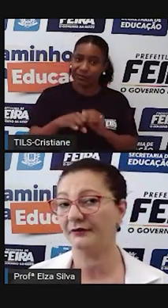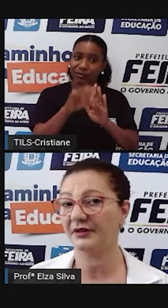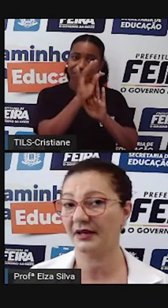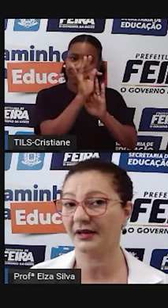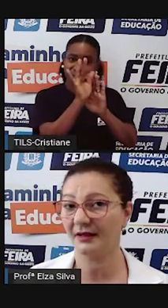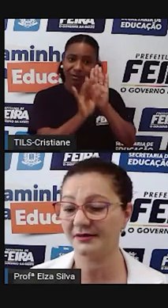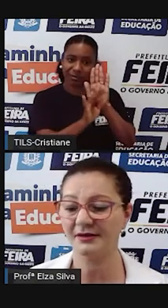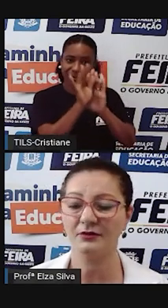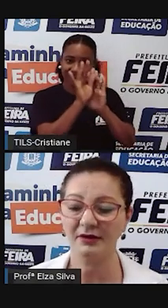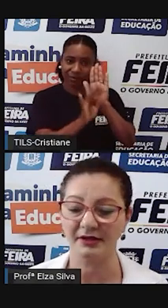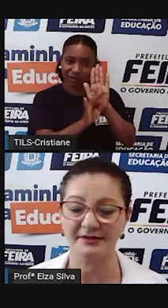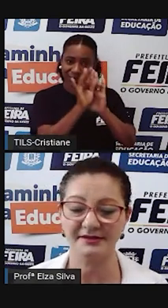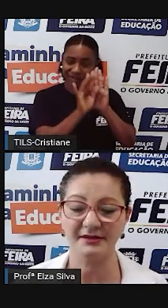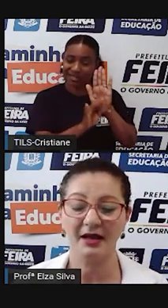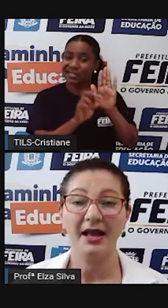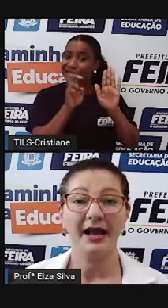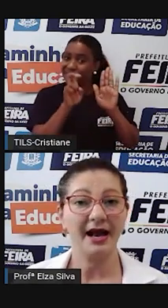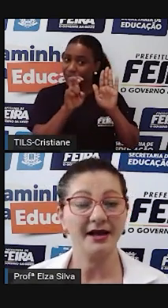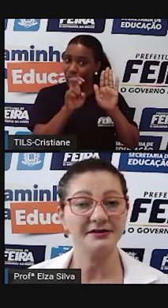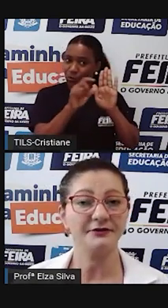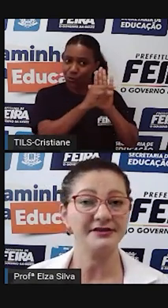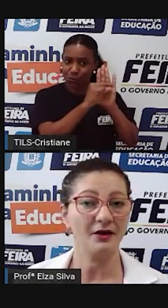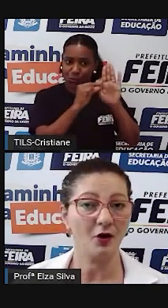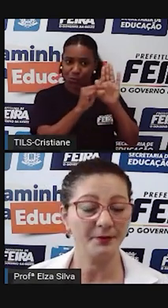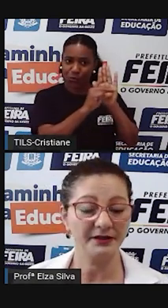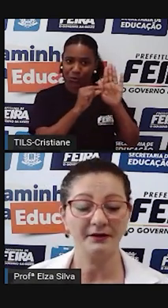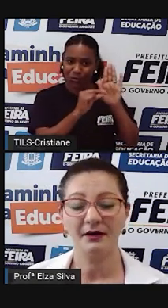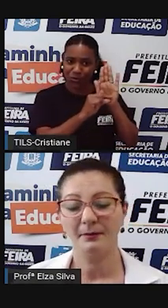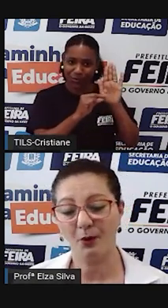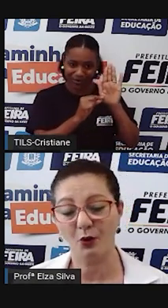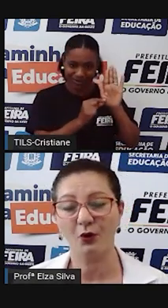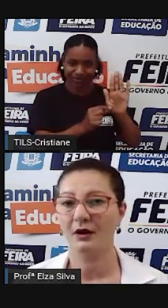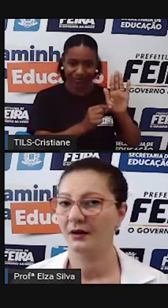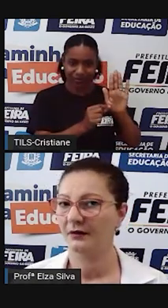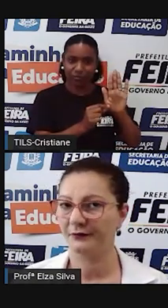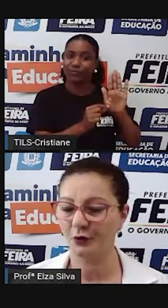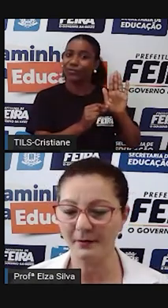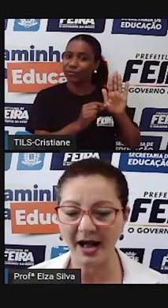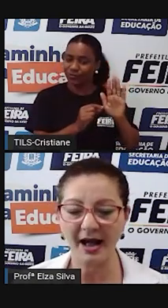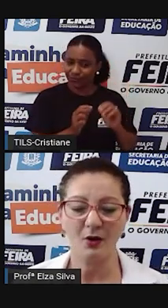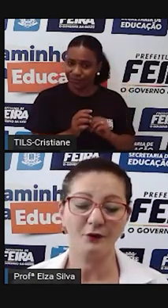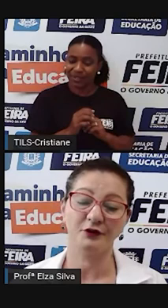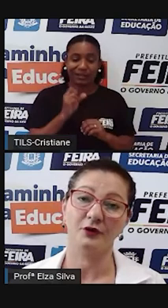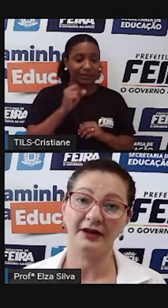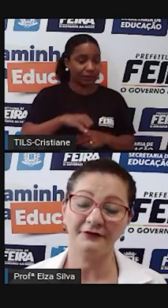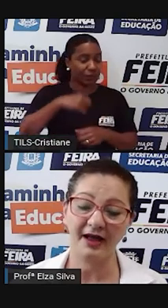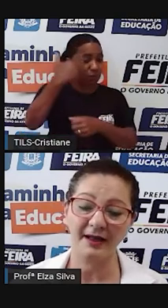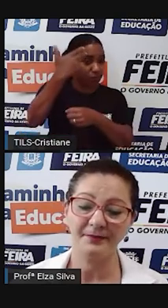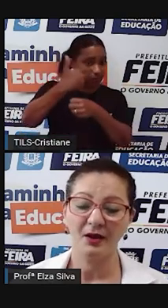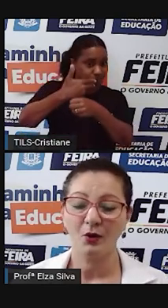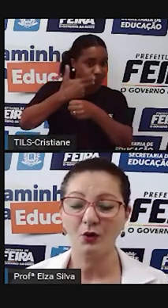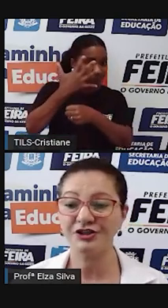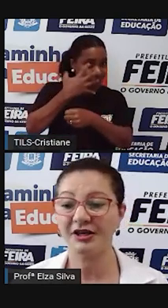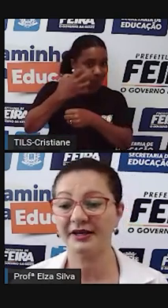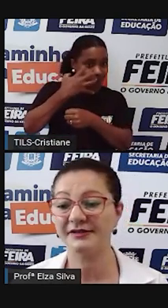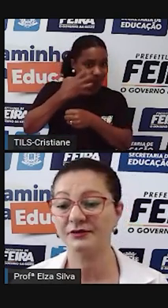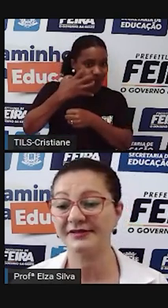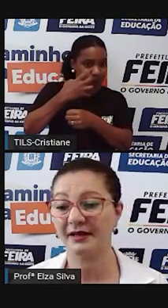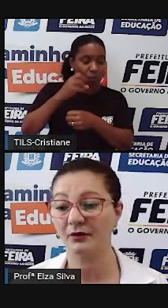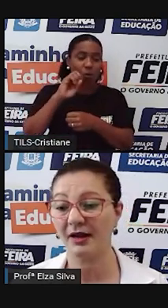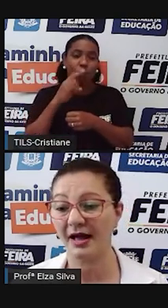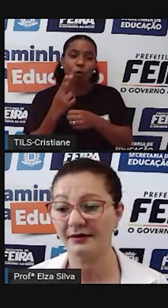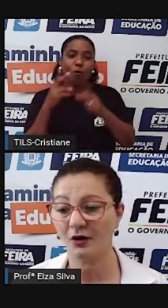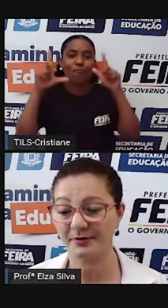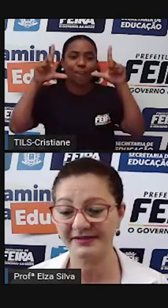ele deve ter até 5 linhas. Caso você opte por filmar ou fotografar, utilize